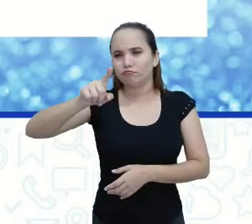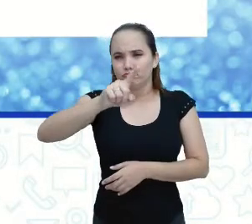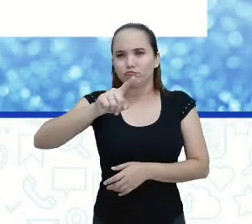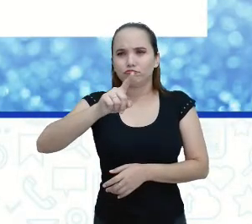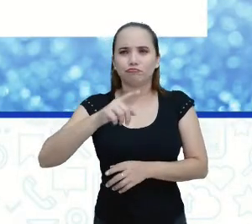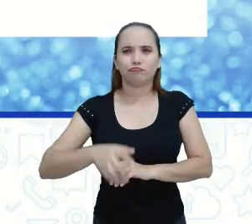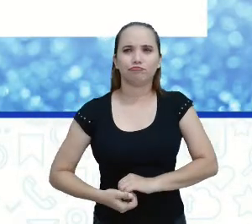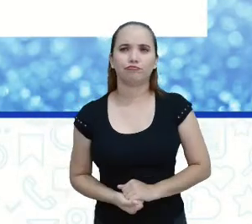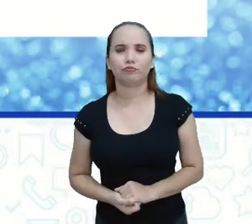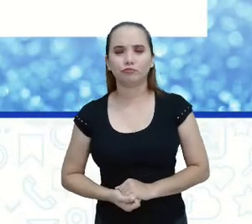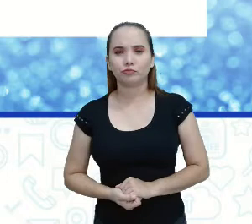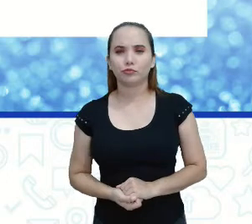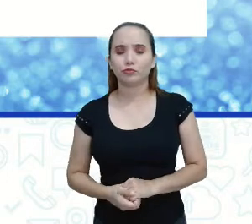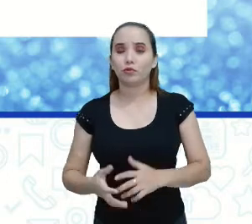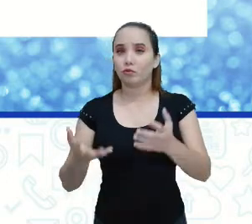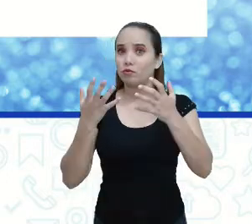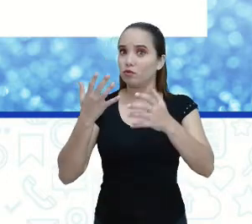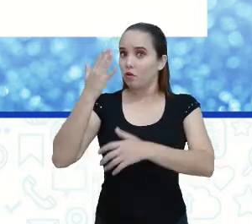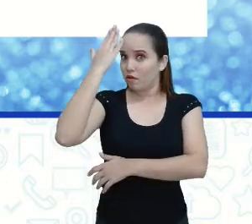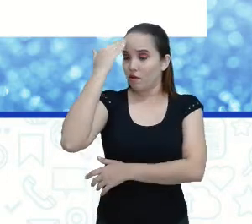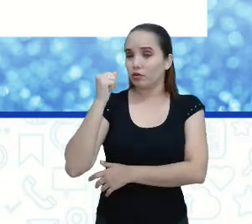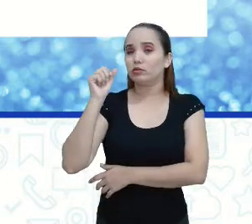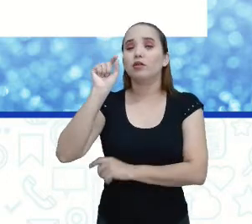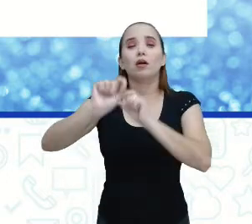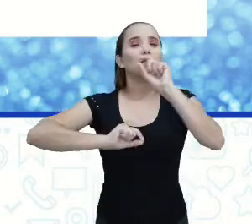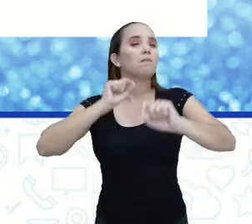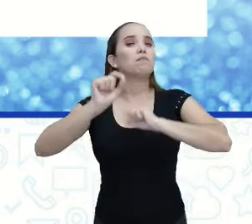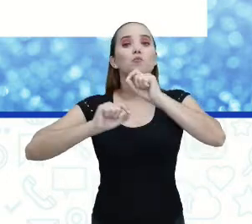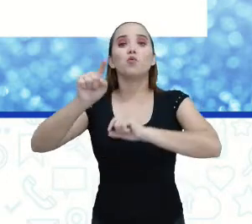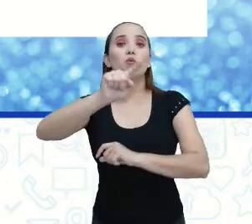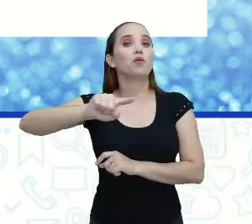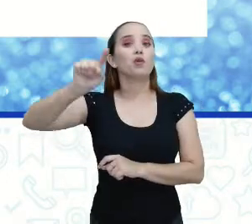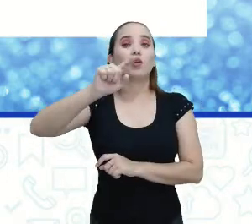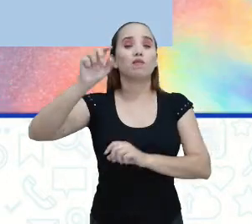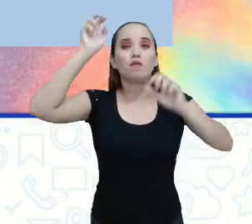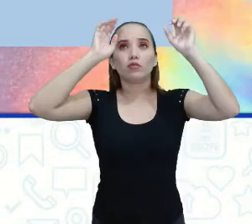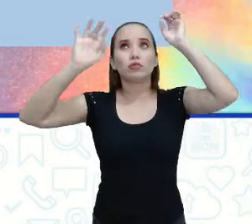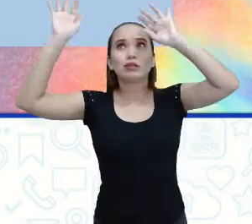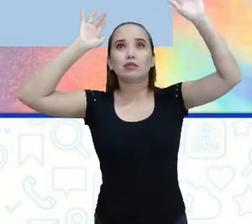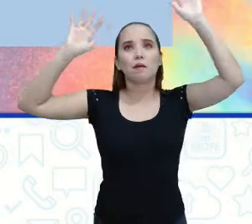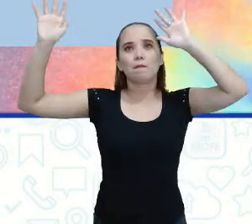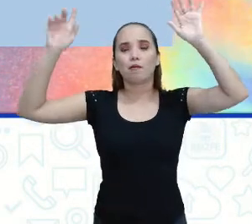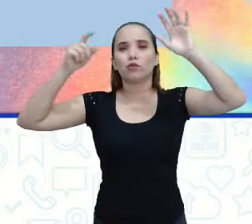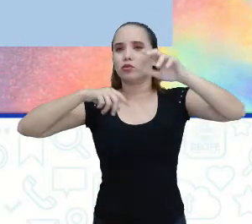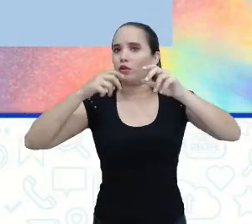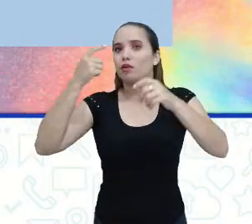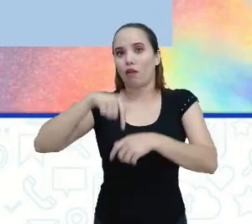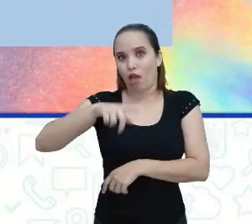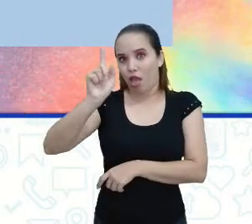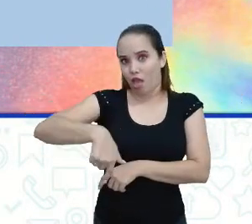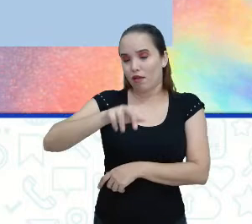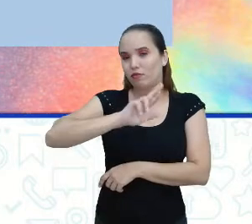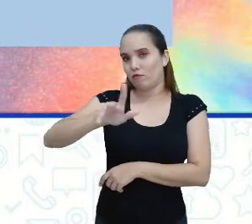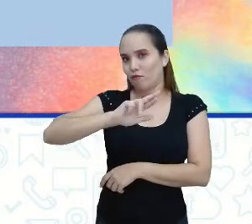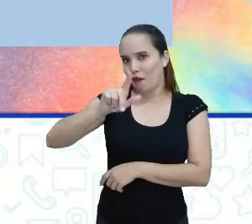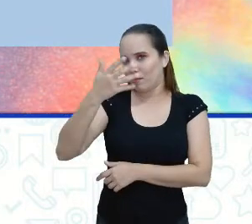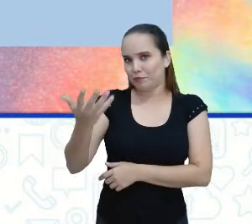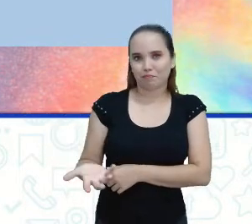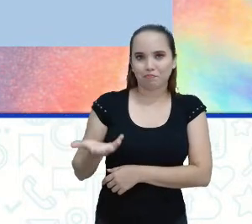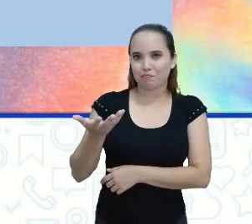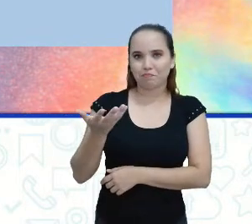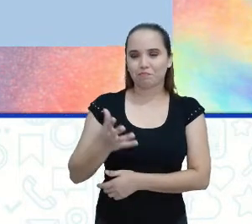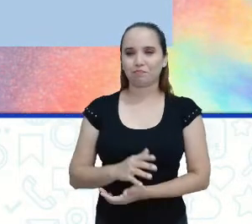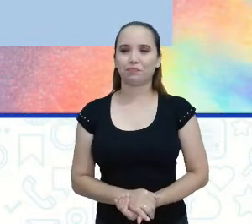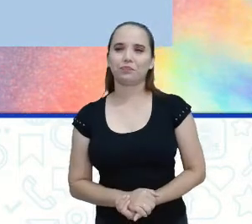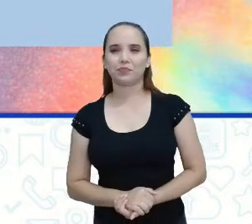tá? E eu quero saber o que vocês imaginaram que fugiu, que foi completamente diferente. E agora eu queria